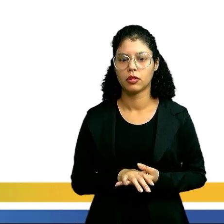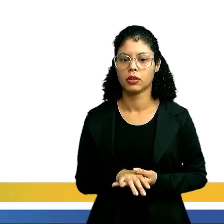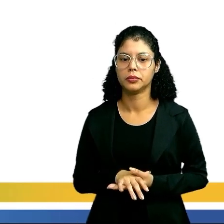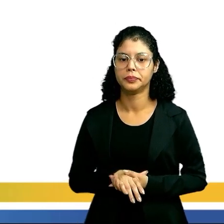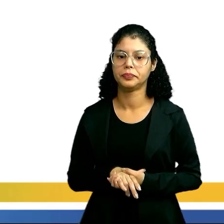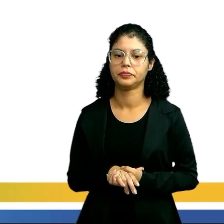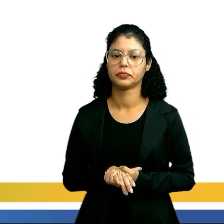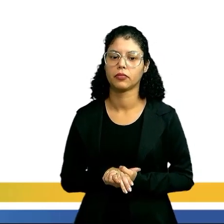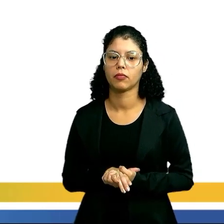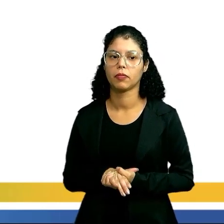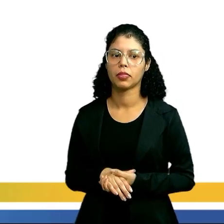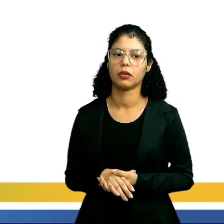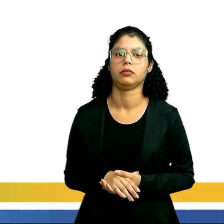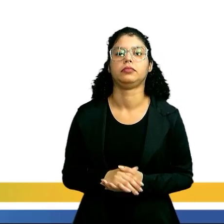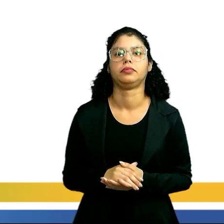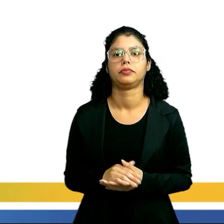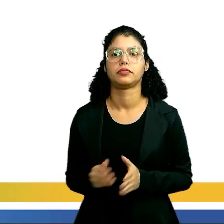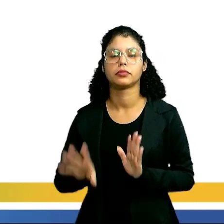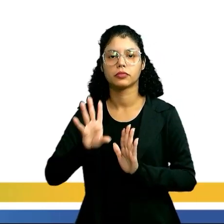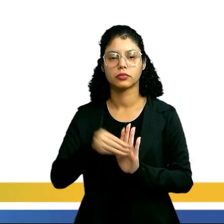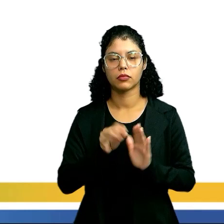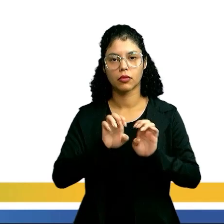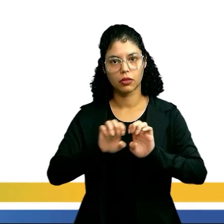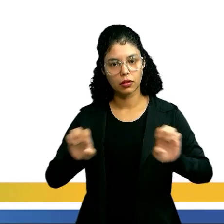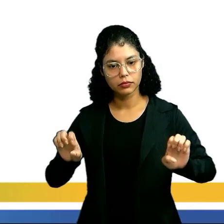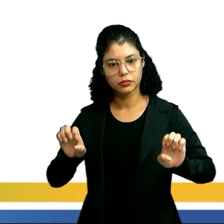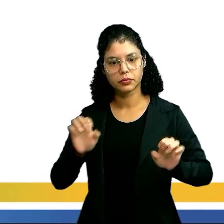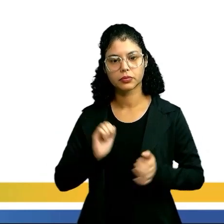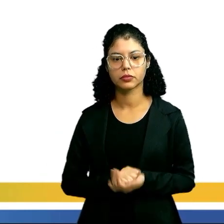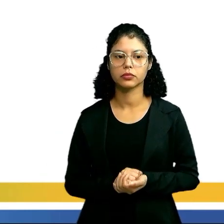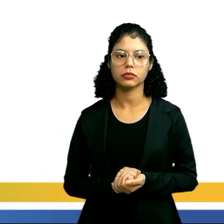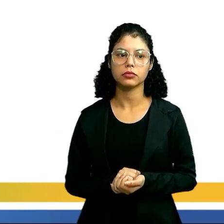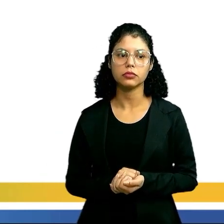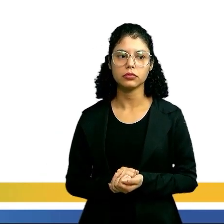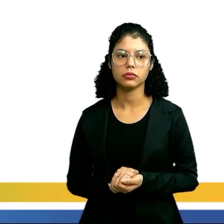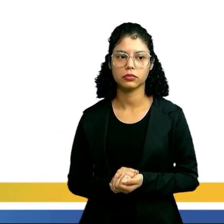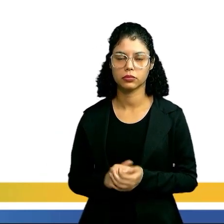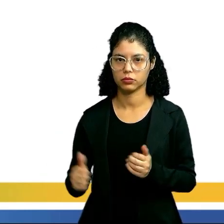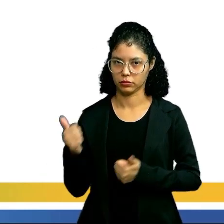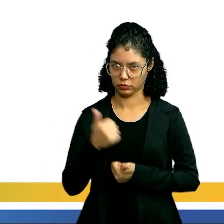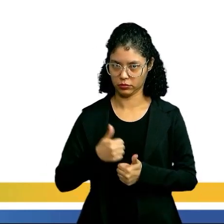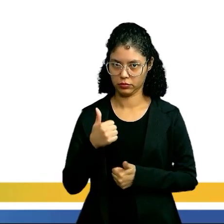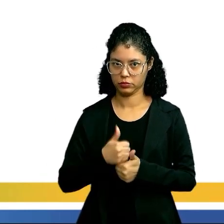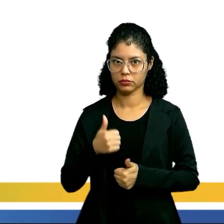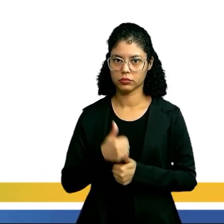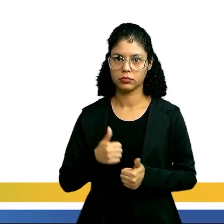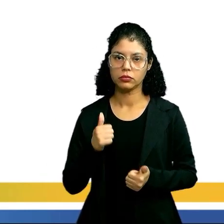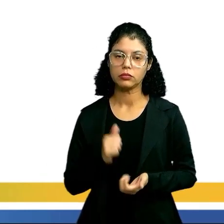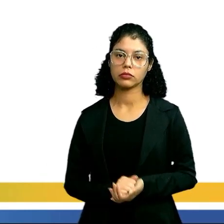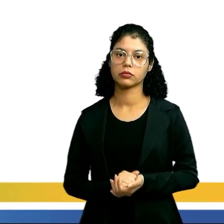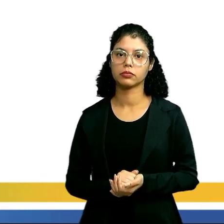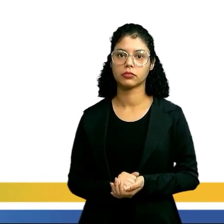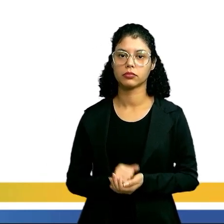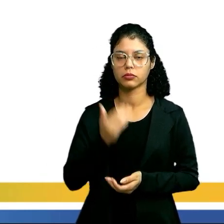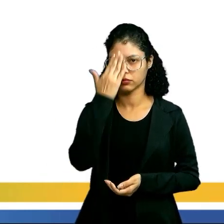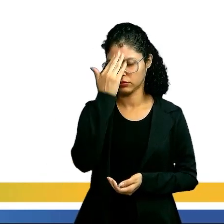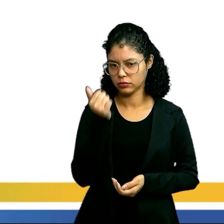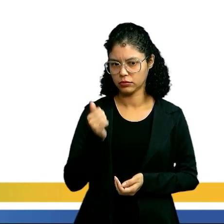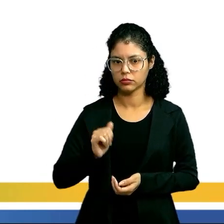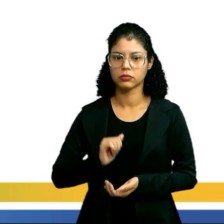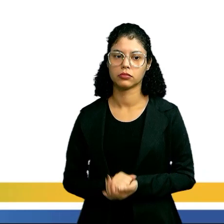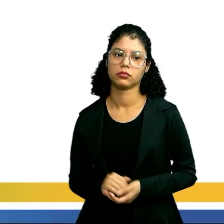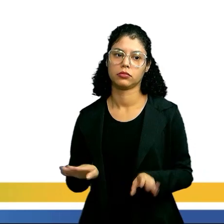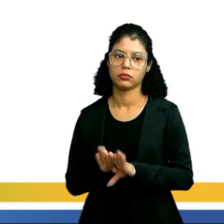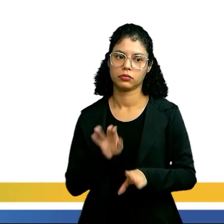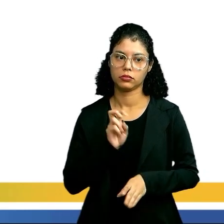eu vou pegar jogar na equação, tá? E substituir os dados. O que a gente sabe? Que V